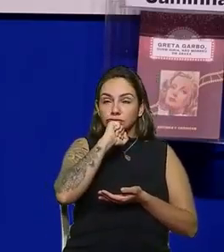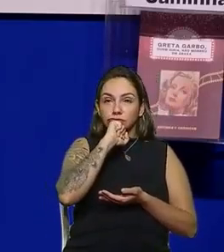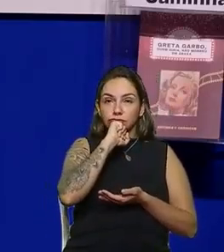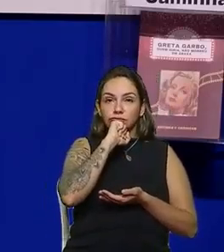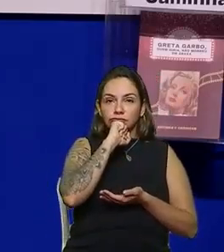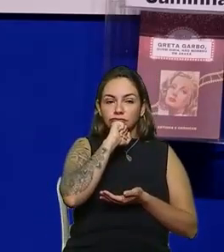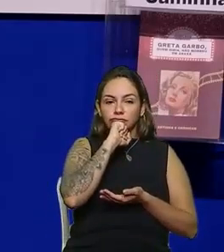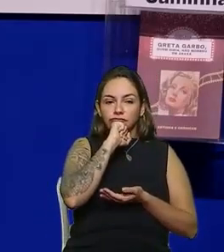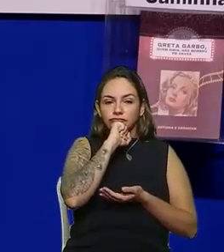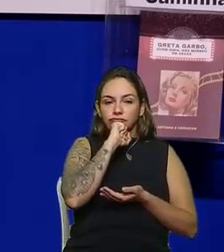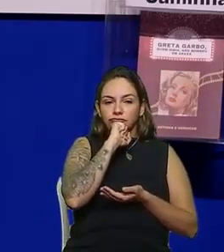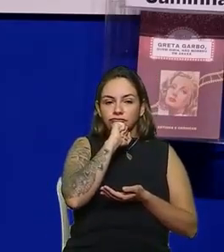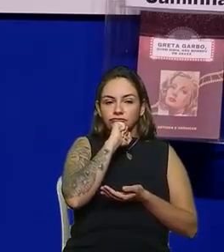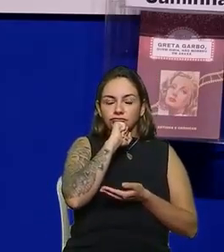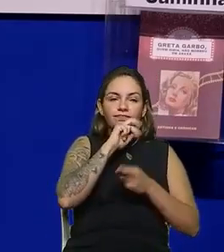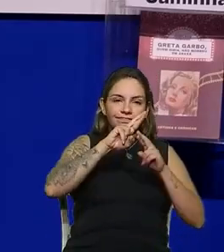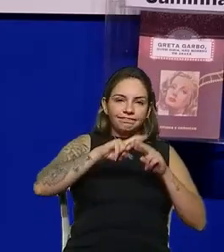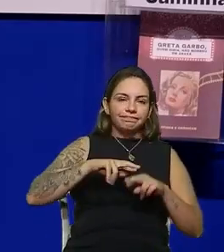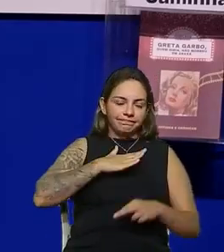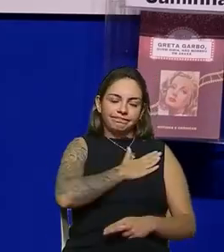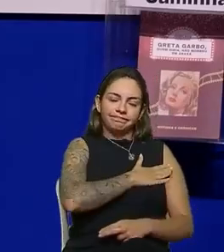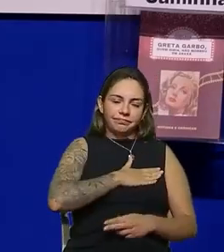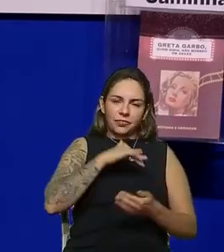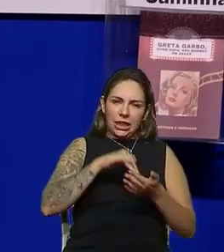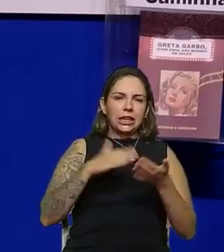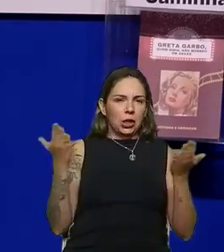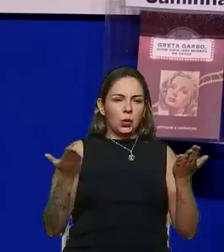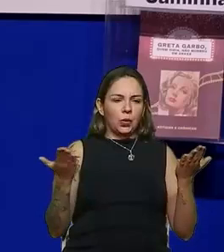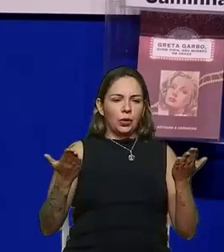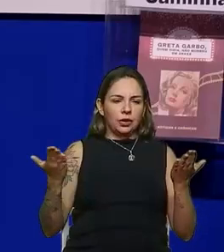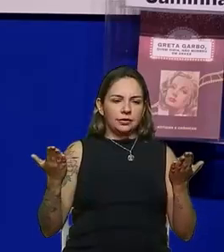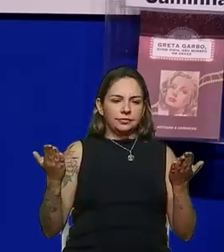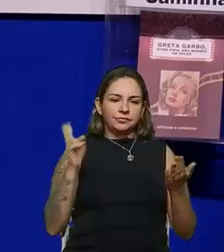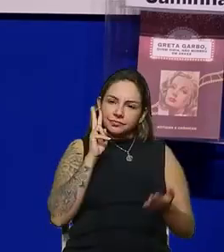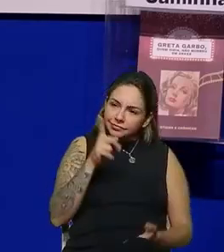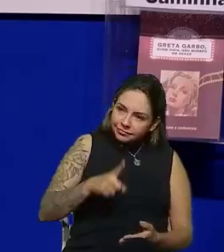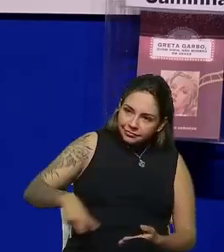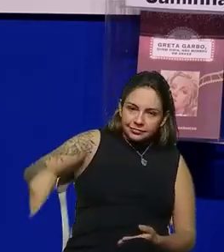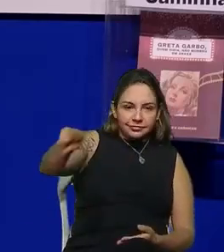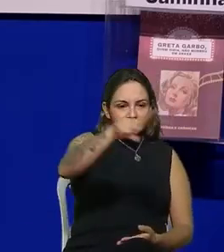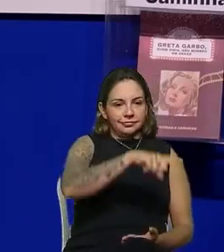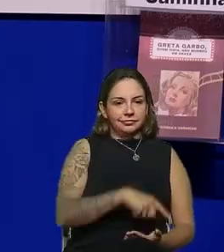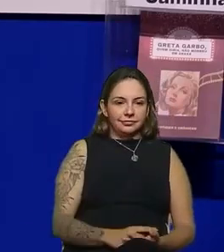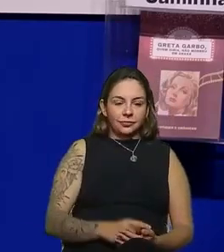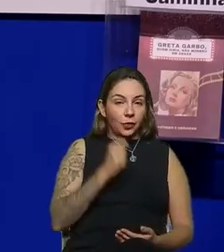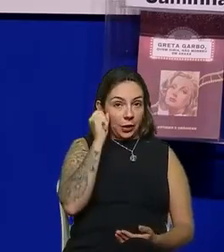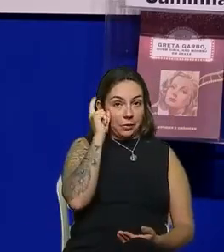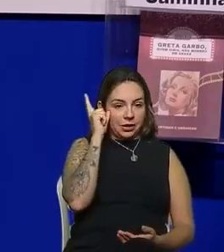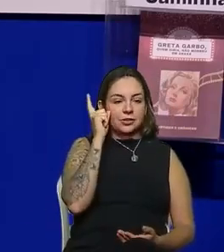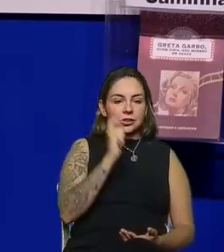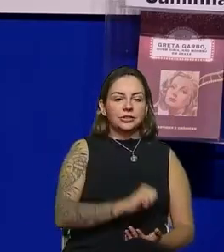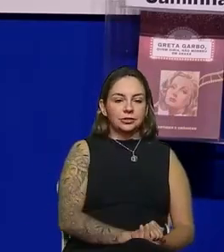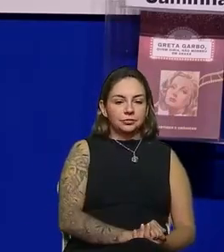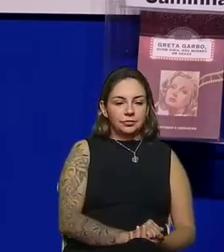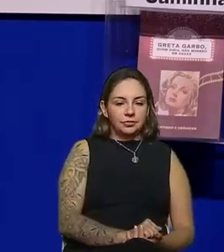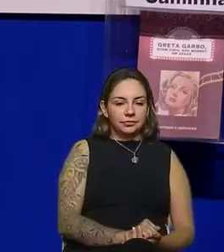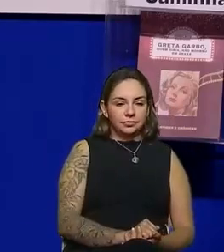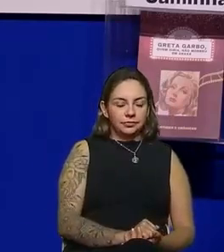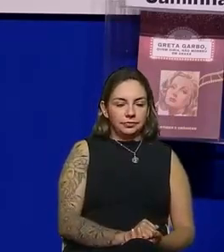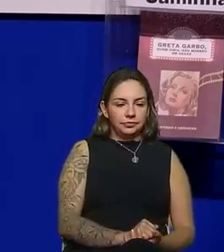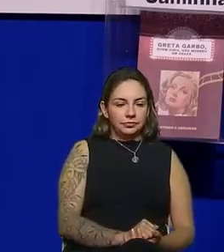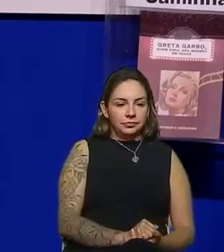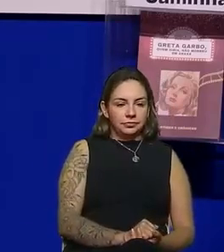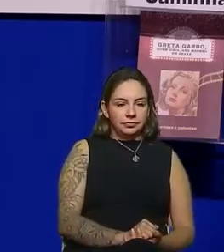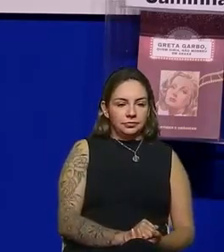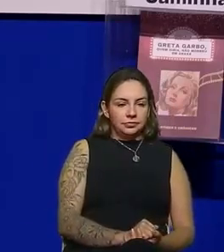o quanto que o Carlos era querido. E até hoje, eu estou vendo vocês aqui, é impressionante, as